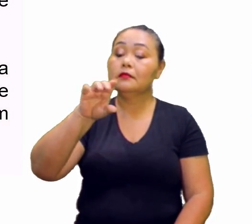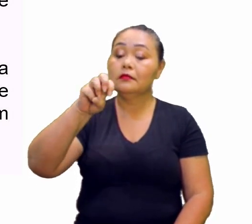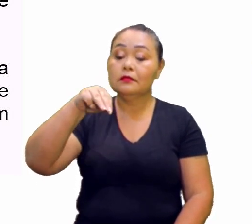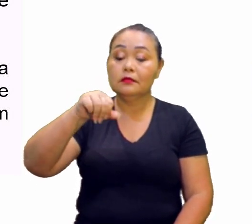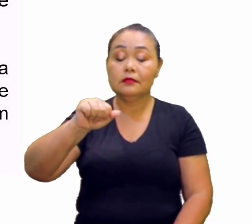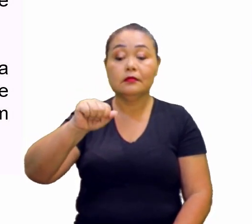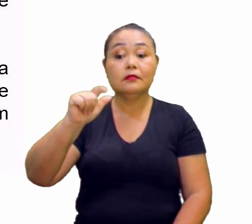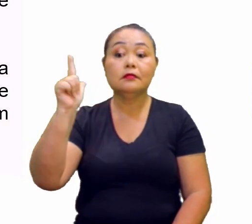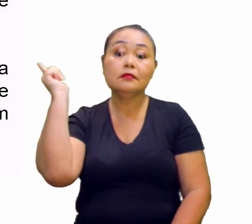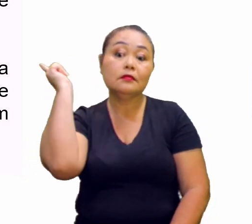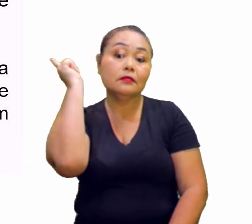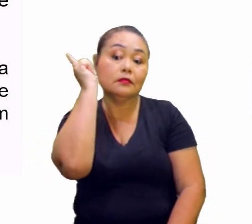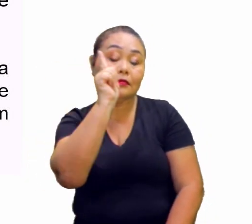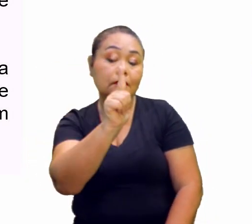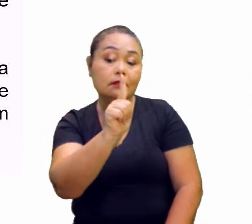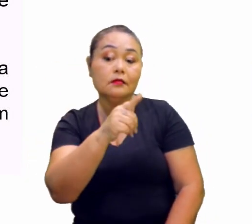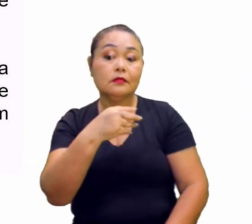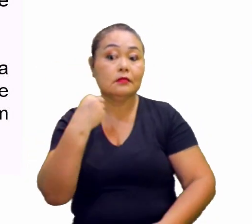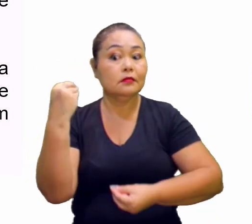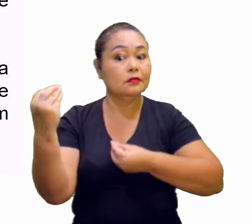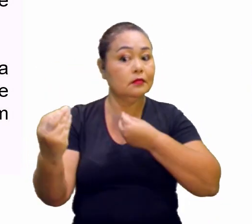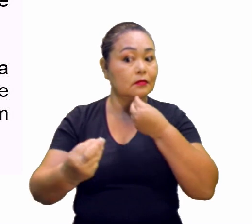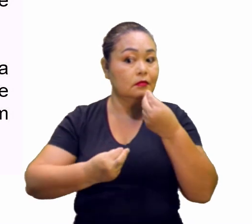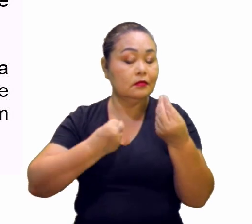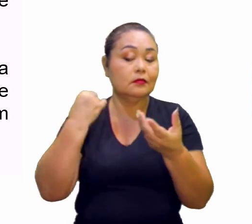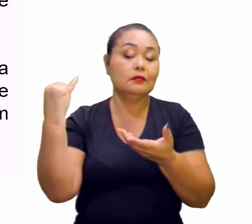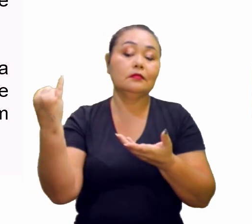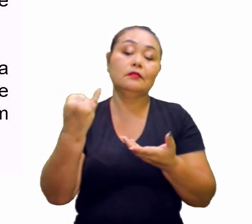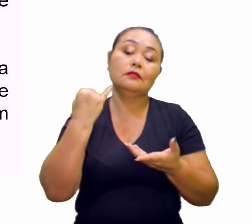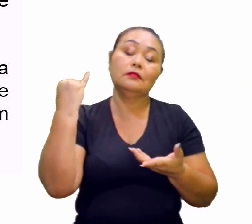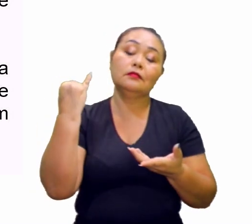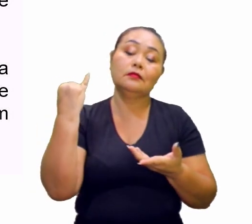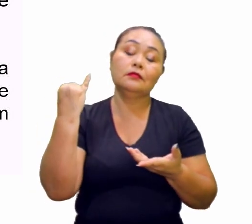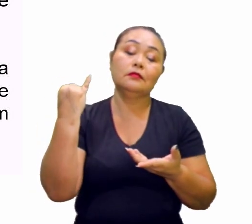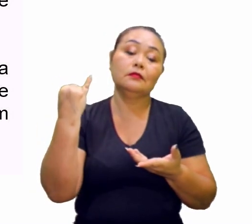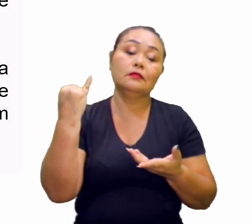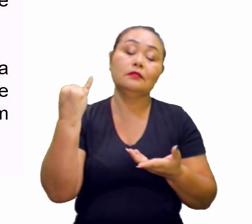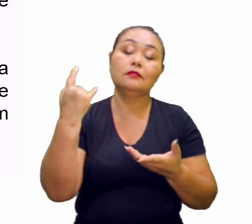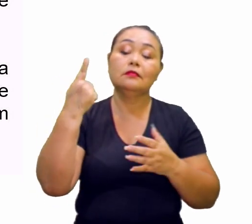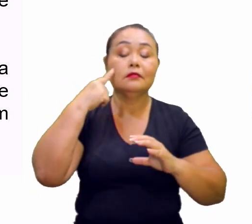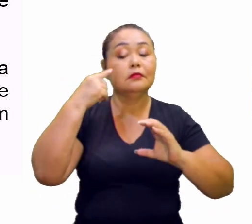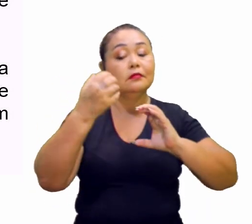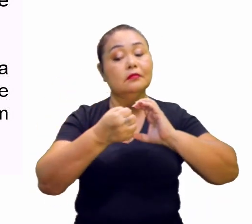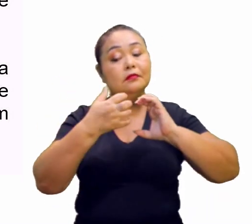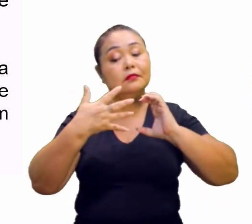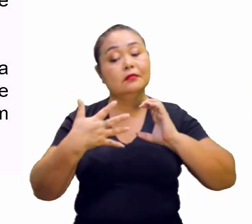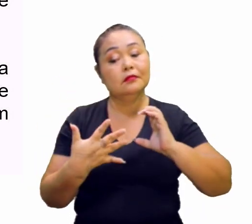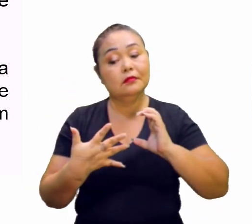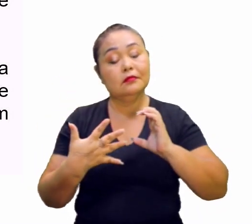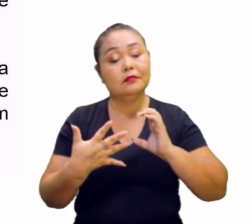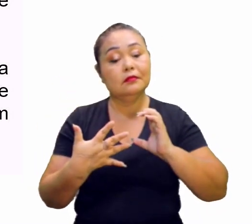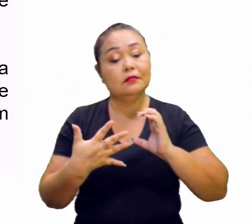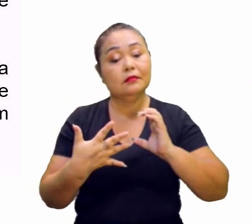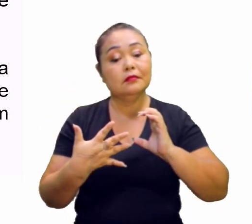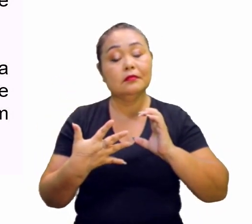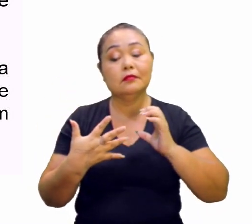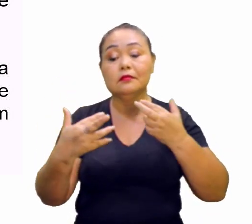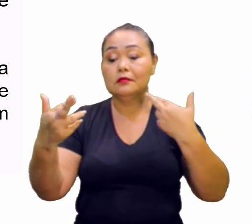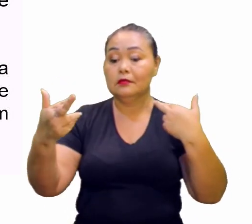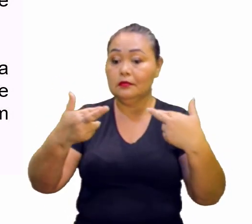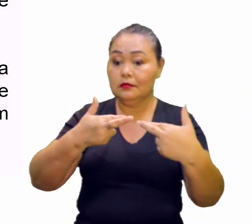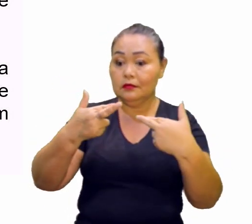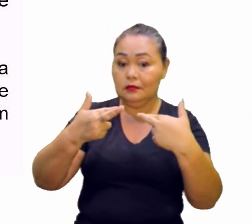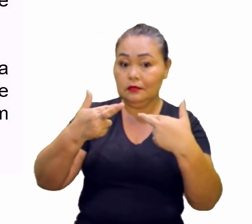alcança e quão importante são as características relacionadas